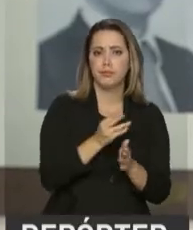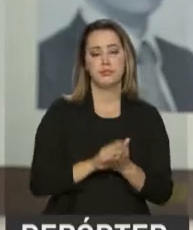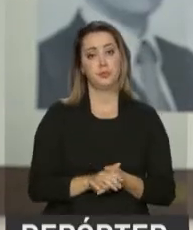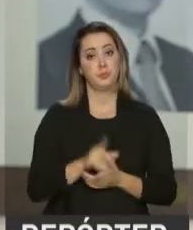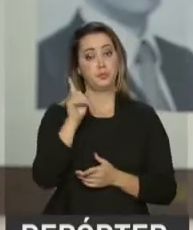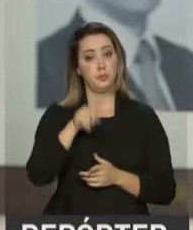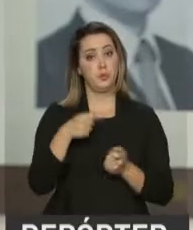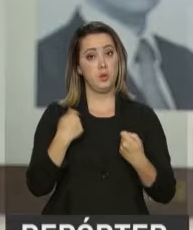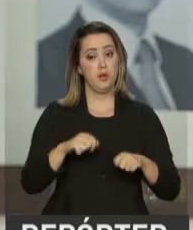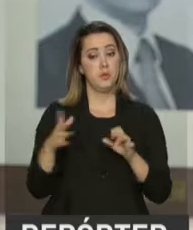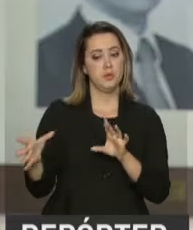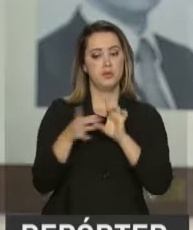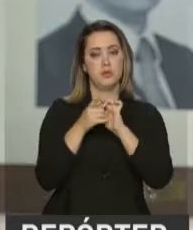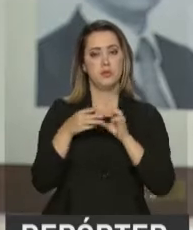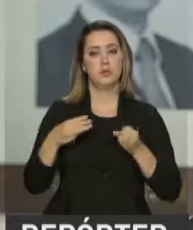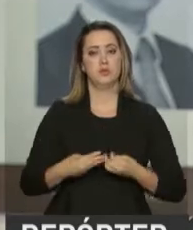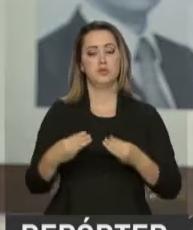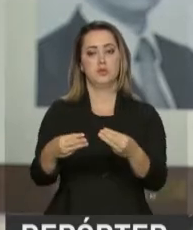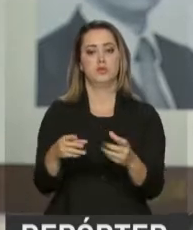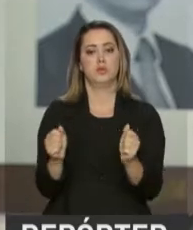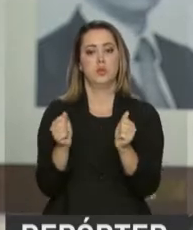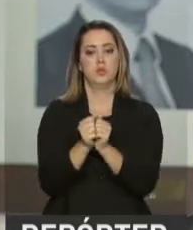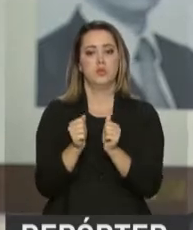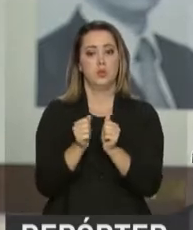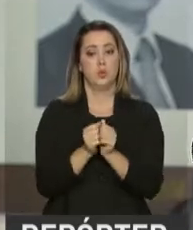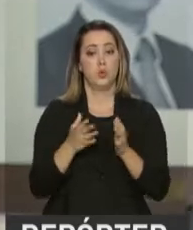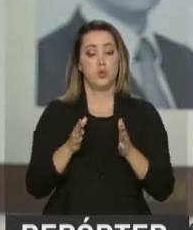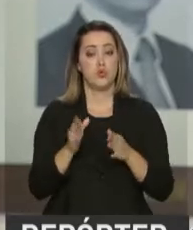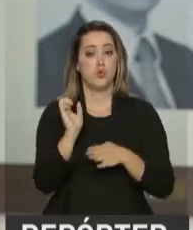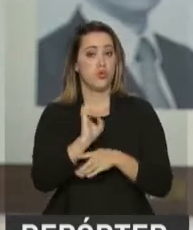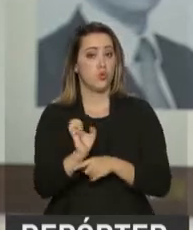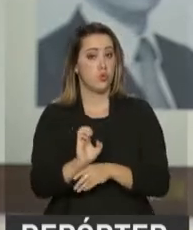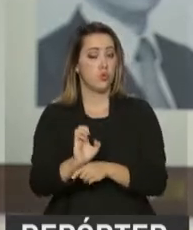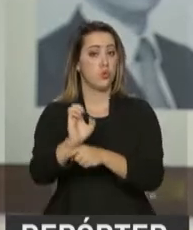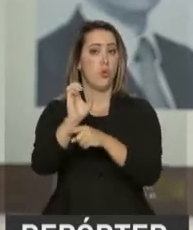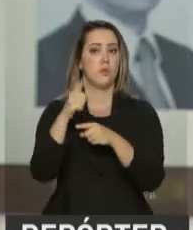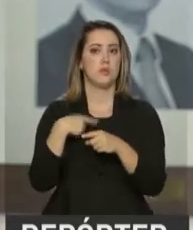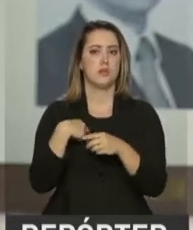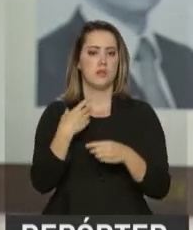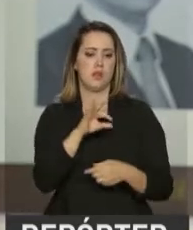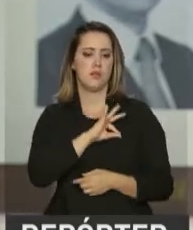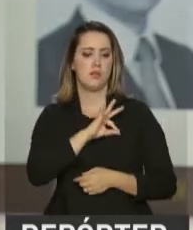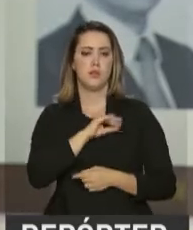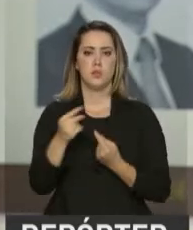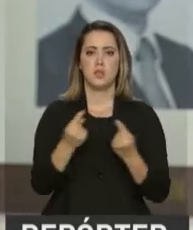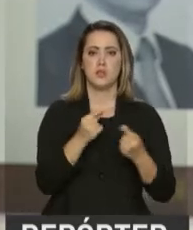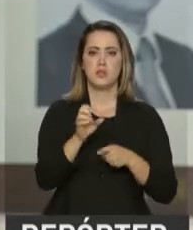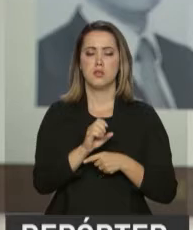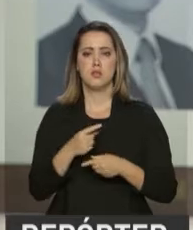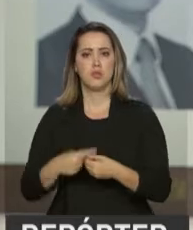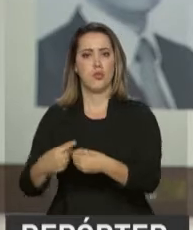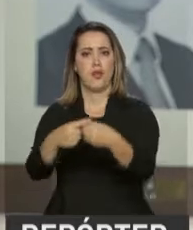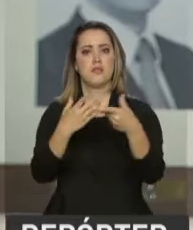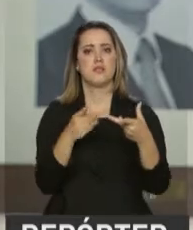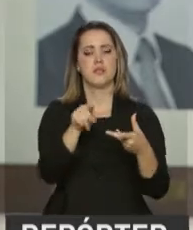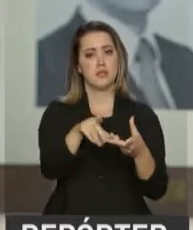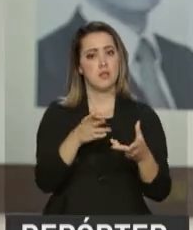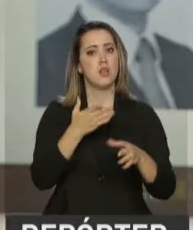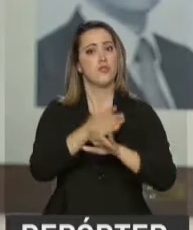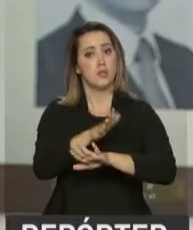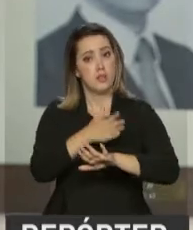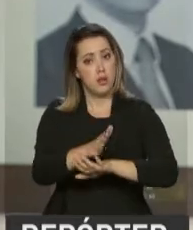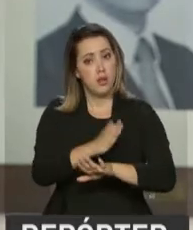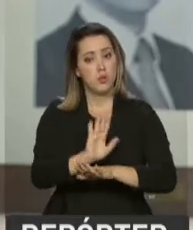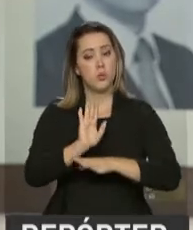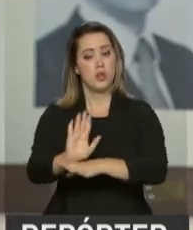integração do Ministério, em primeiro lugar, com os estados, as polícias civis e militares dos estados, em segundo lugar, com capacitação técnica e